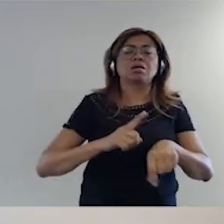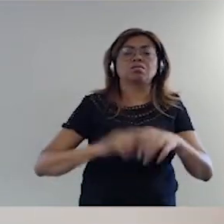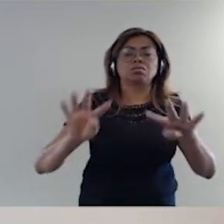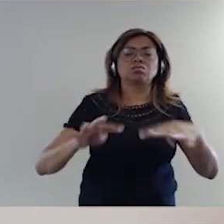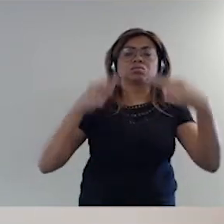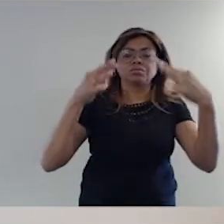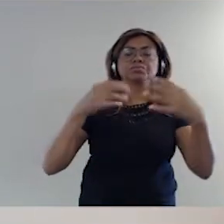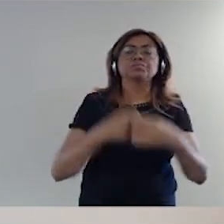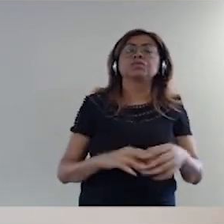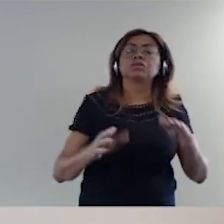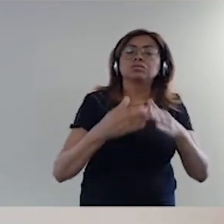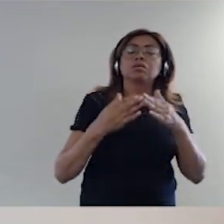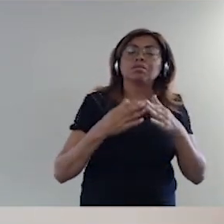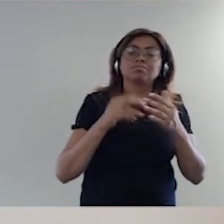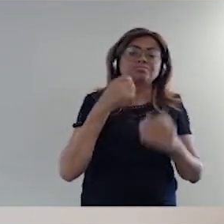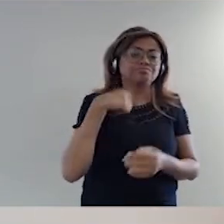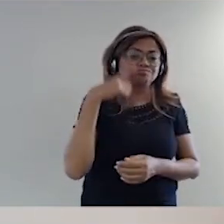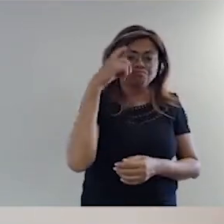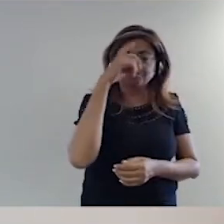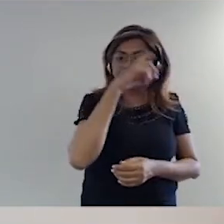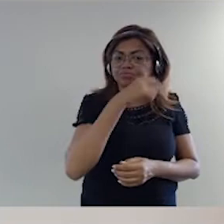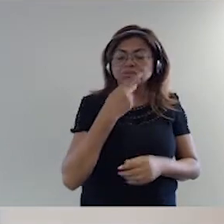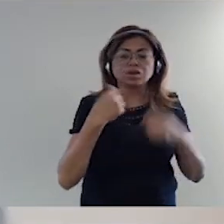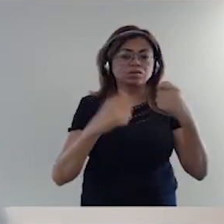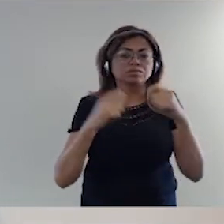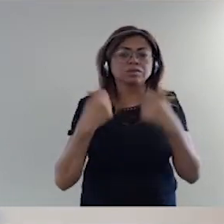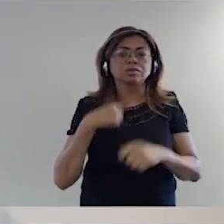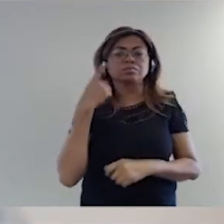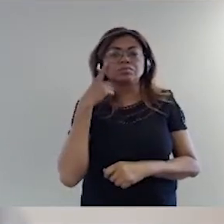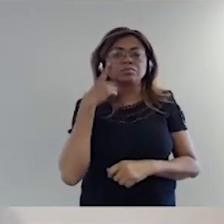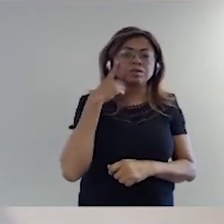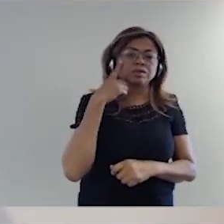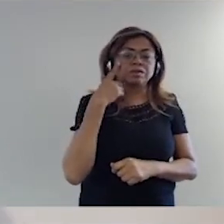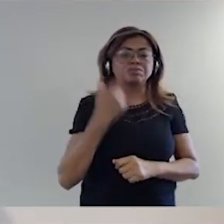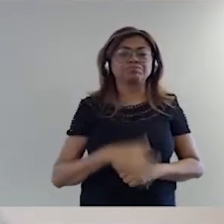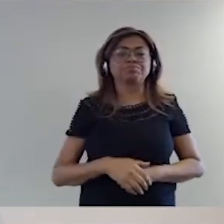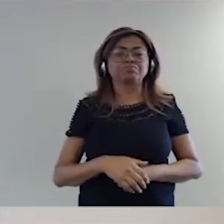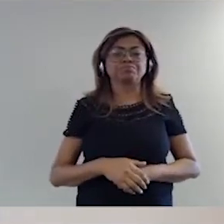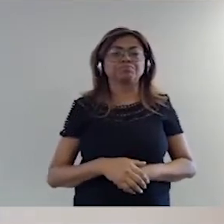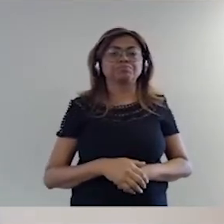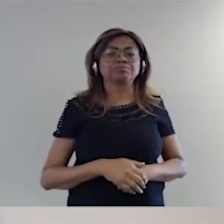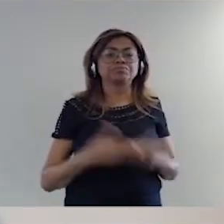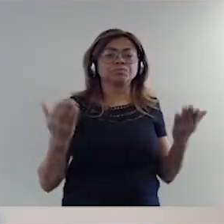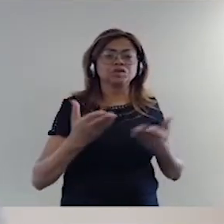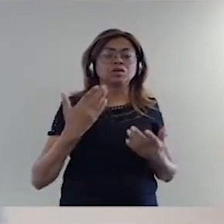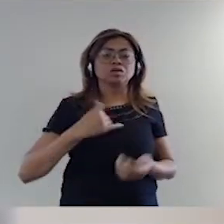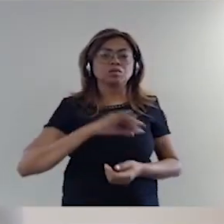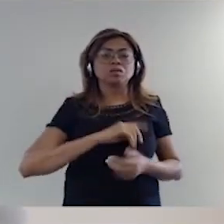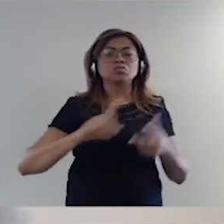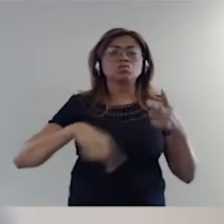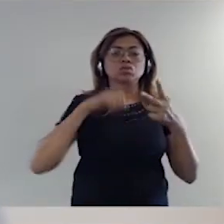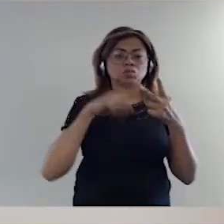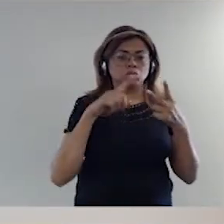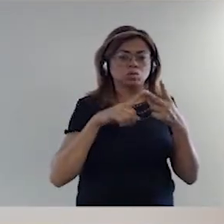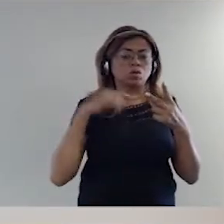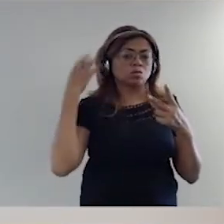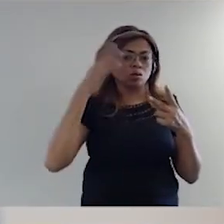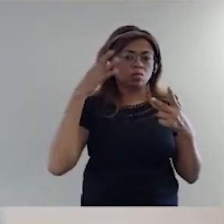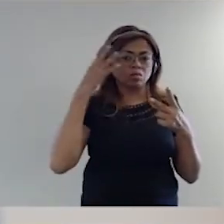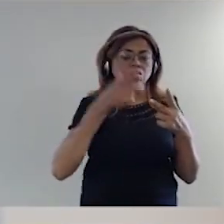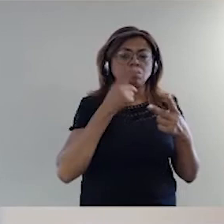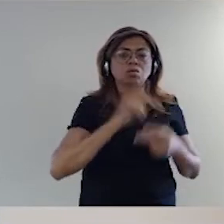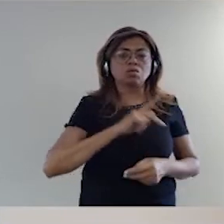audiência. Então, está uma situação realmente que precisa ser repensada. Agora nós vamos, o segundo palestrante vai ser o